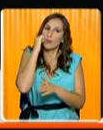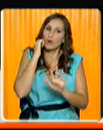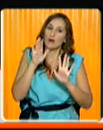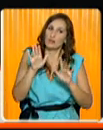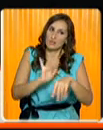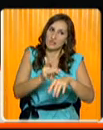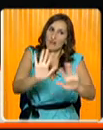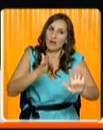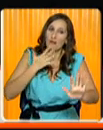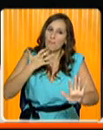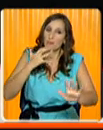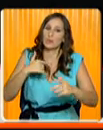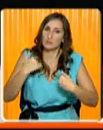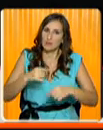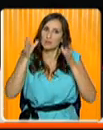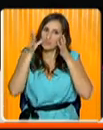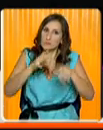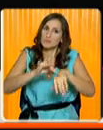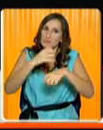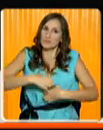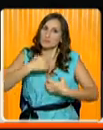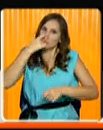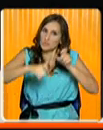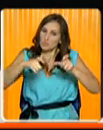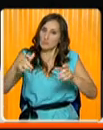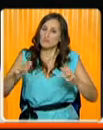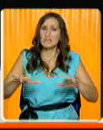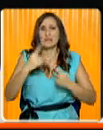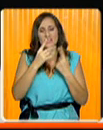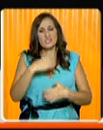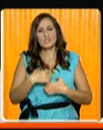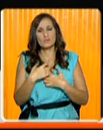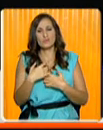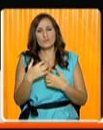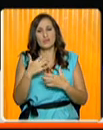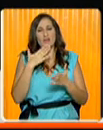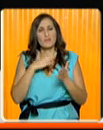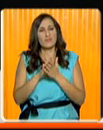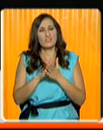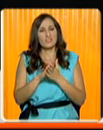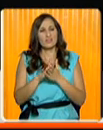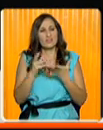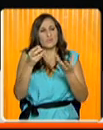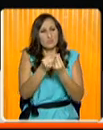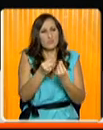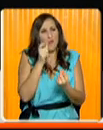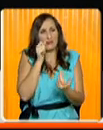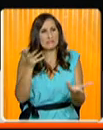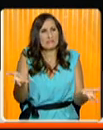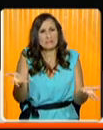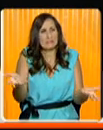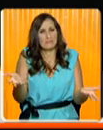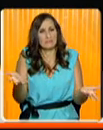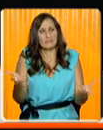também eu tenho atenção aos sentimentos das pessoas, mas às vezes também sinto que não dá muito gozo usar isto com vocês.